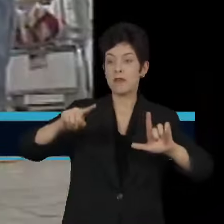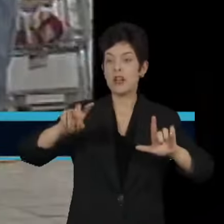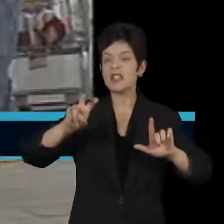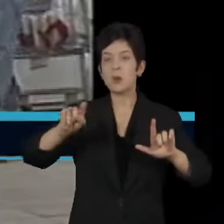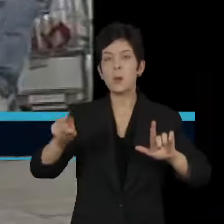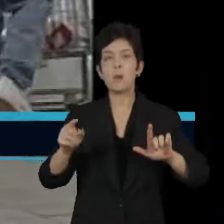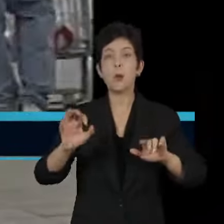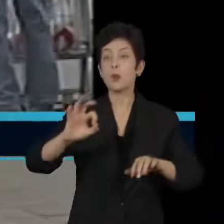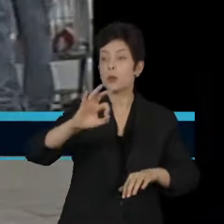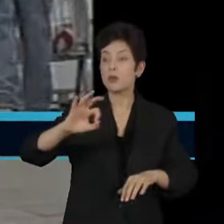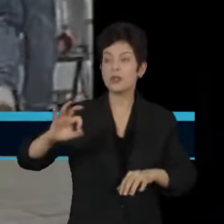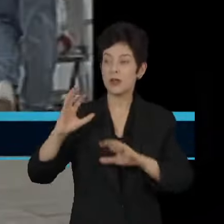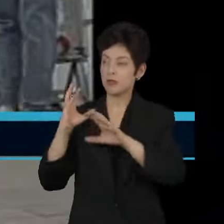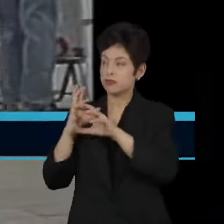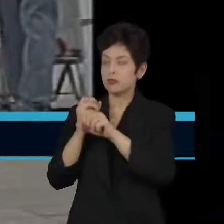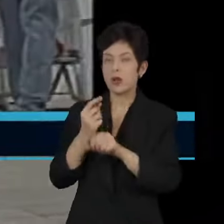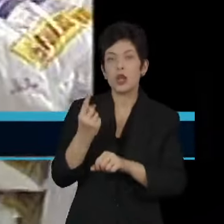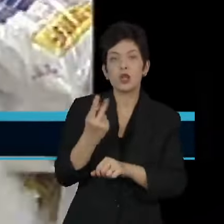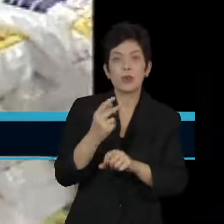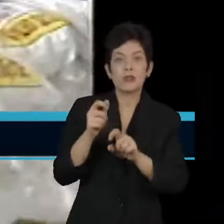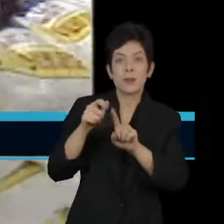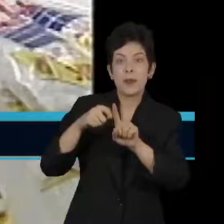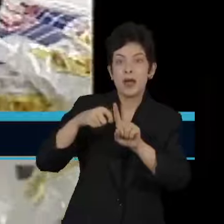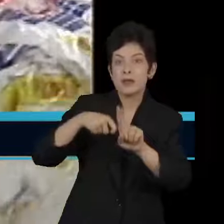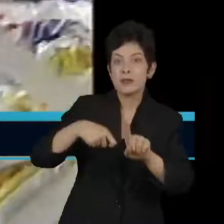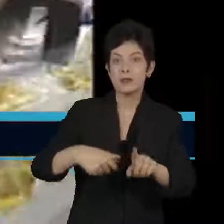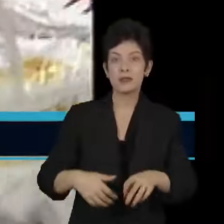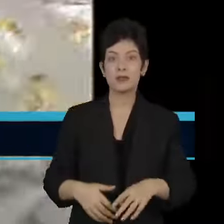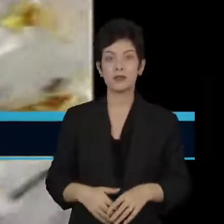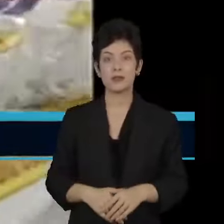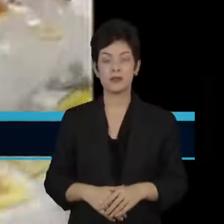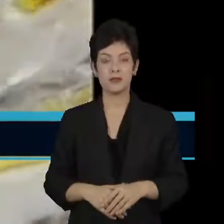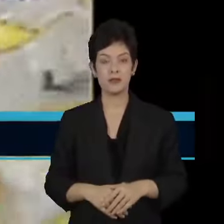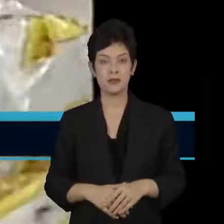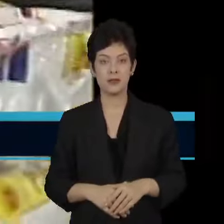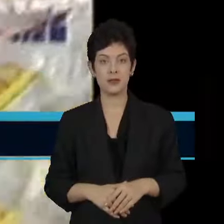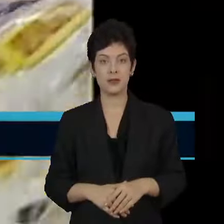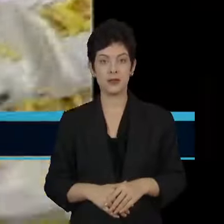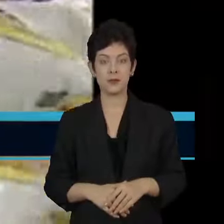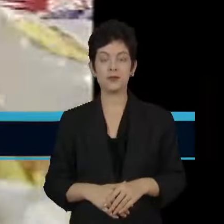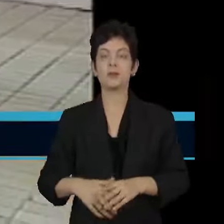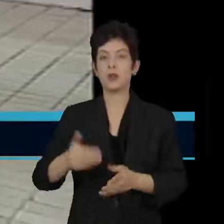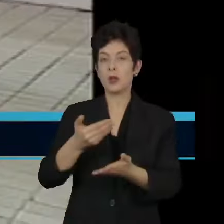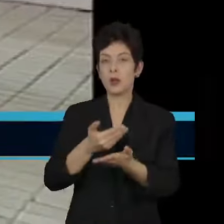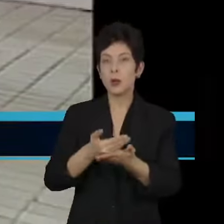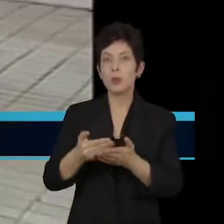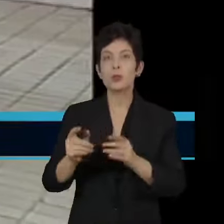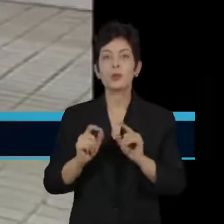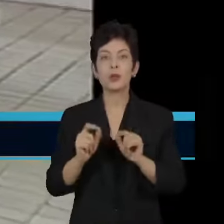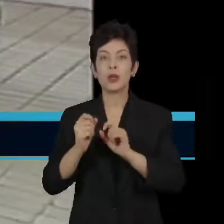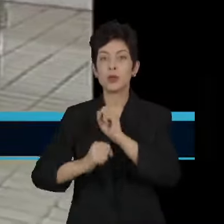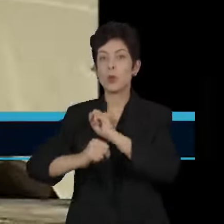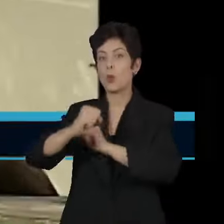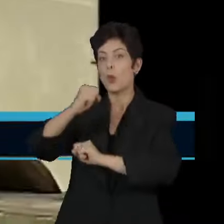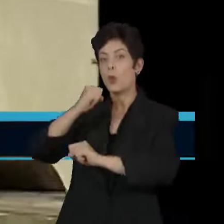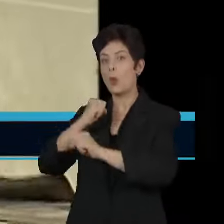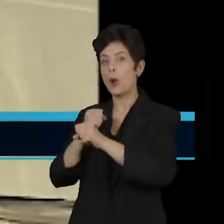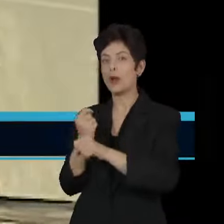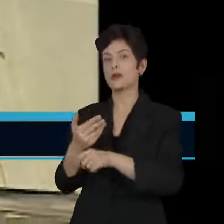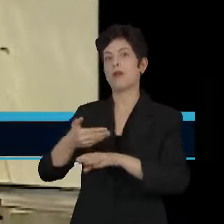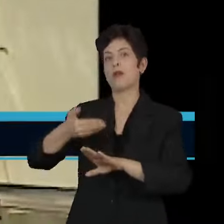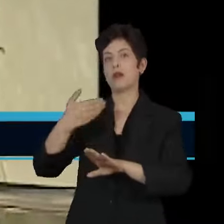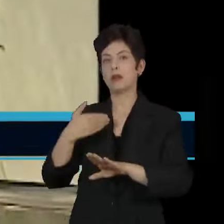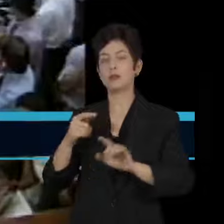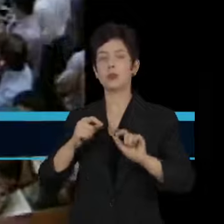5000% acumulada em 12 meses e começou a nascer no ano anterior eram